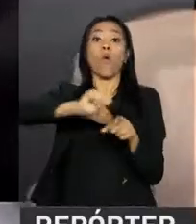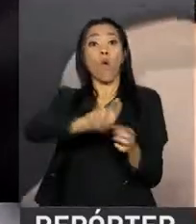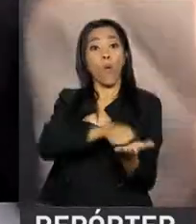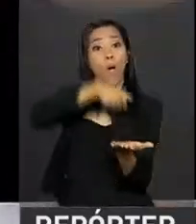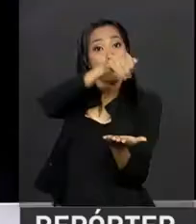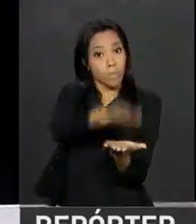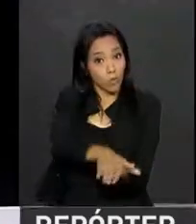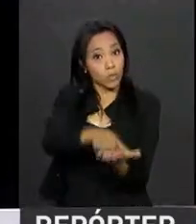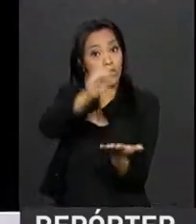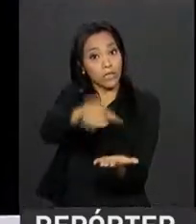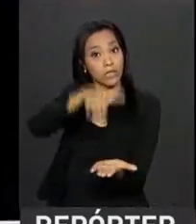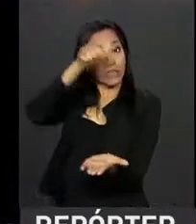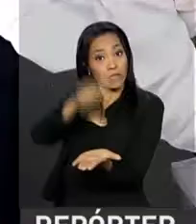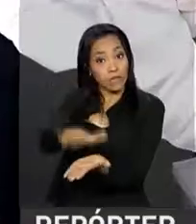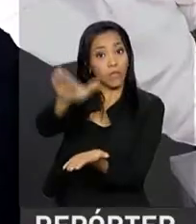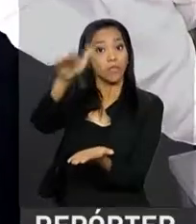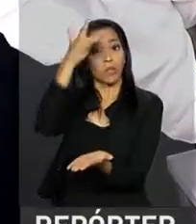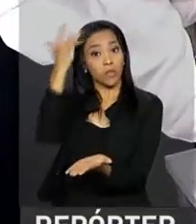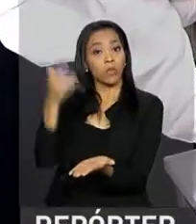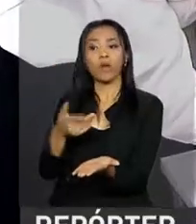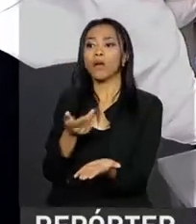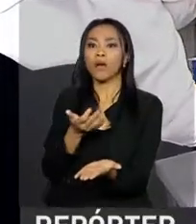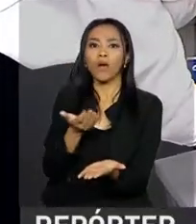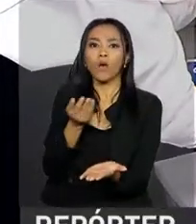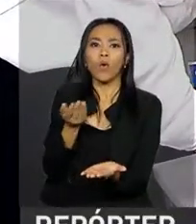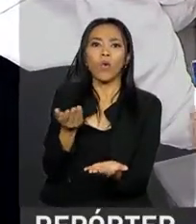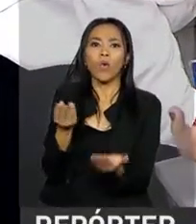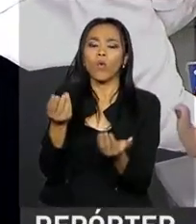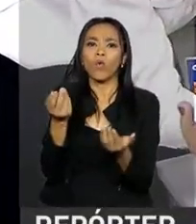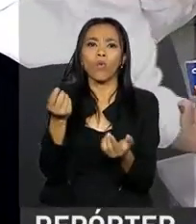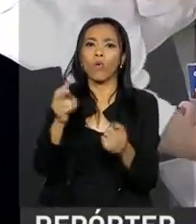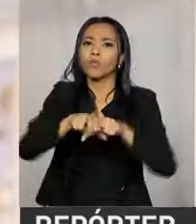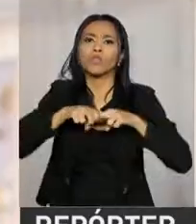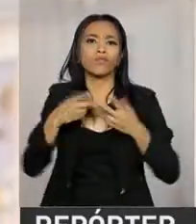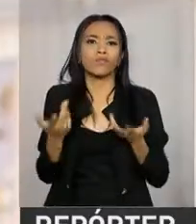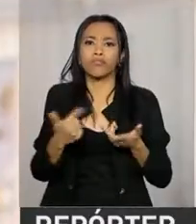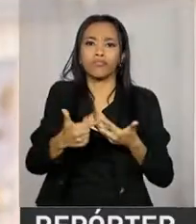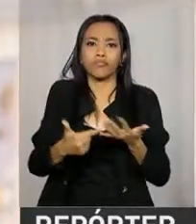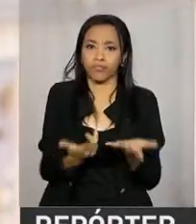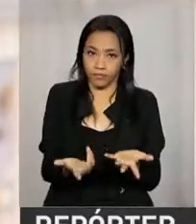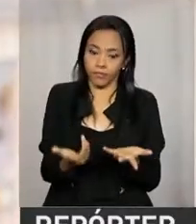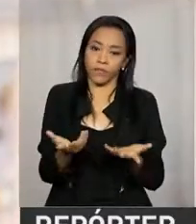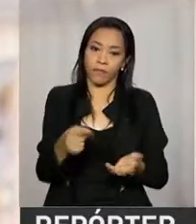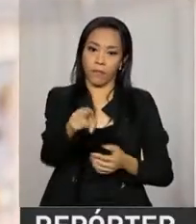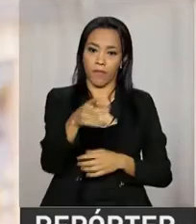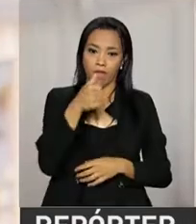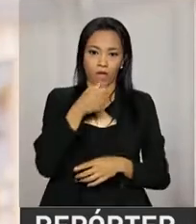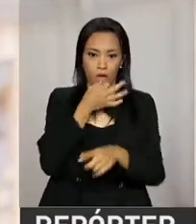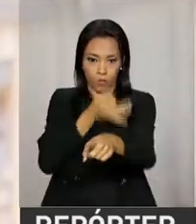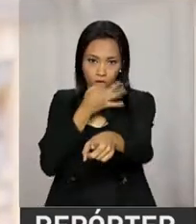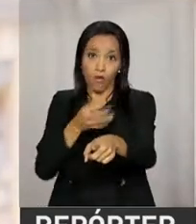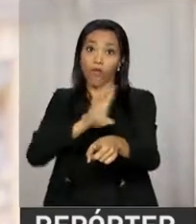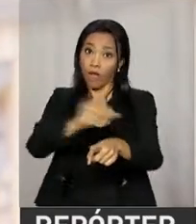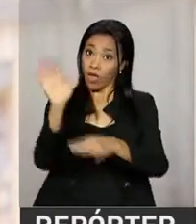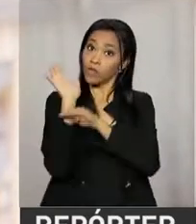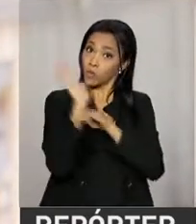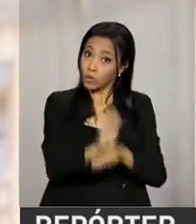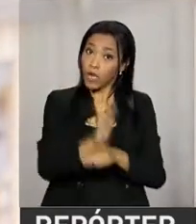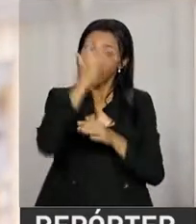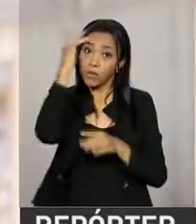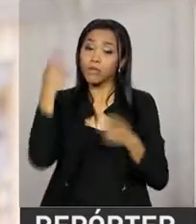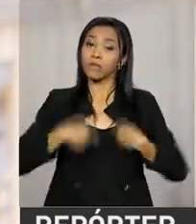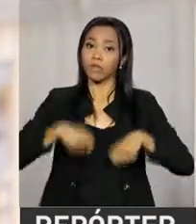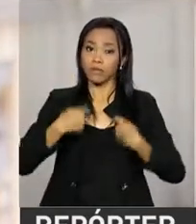caso de demissão sem justa causa que é de 40% do saldo vai ajudar na necessidade da pessoa que está